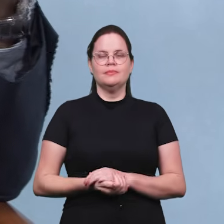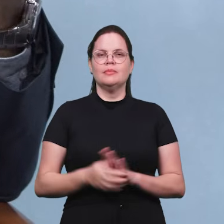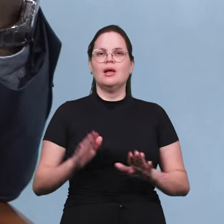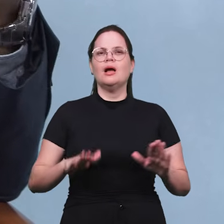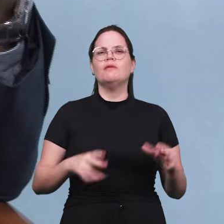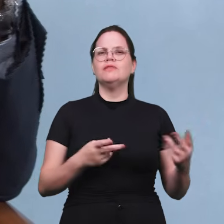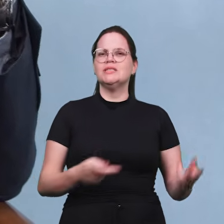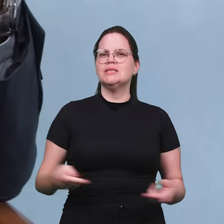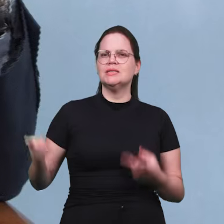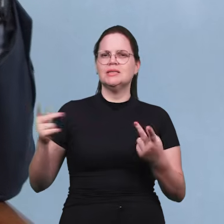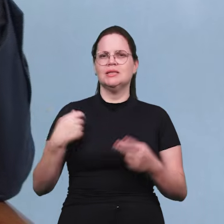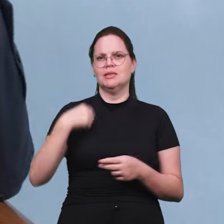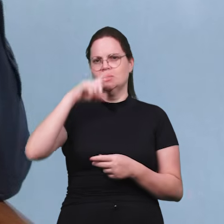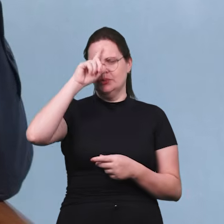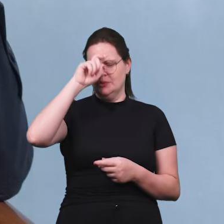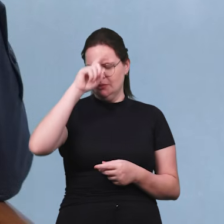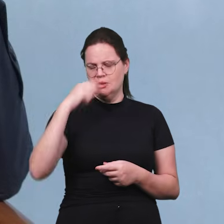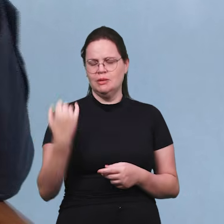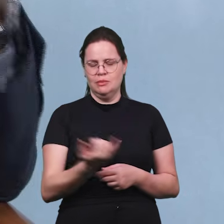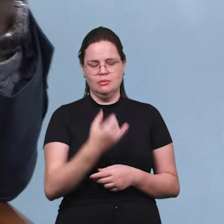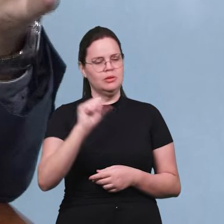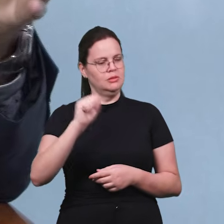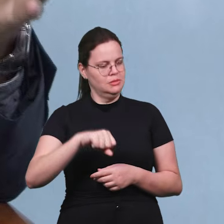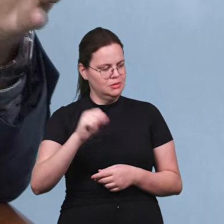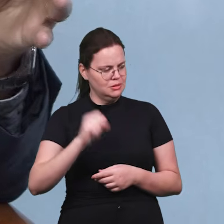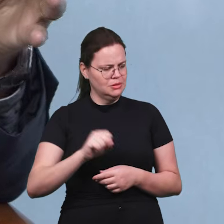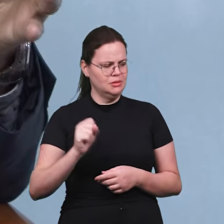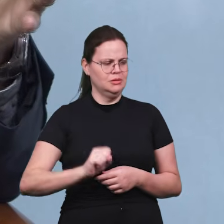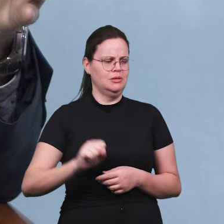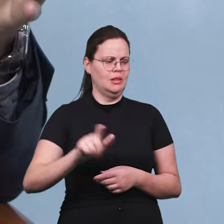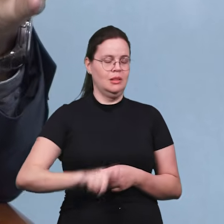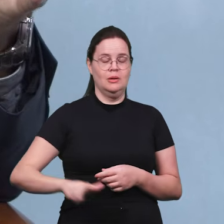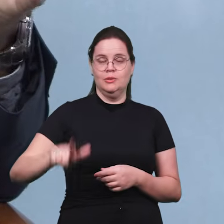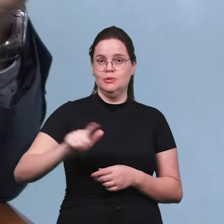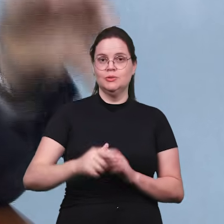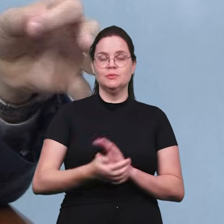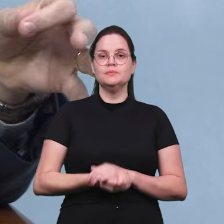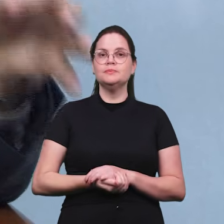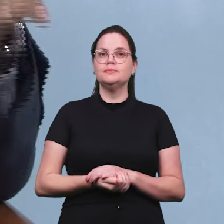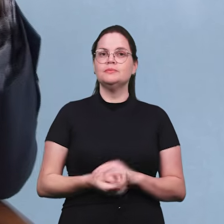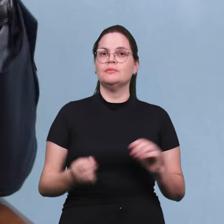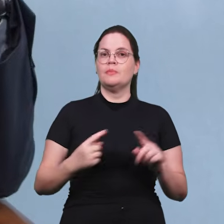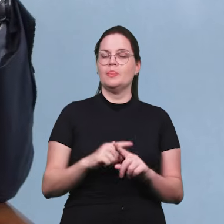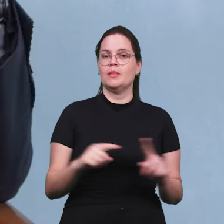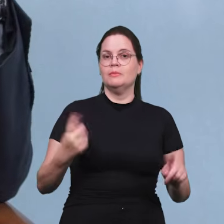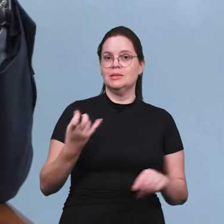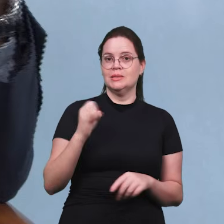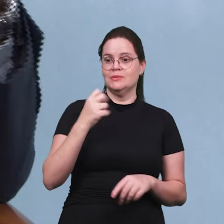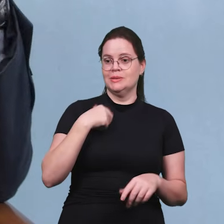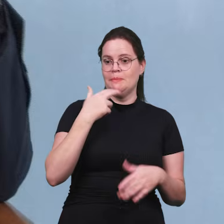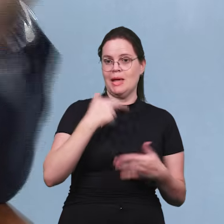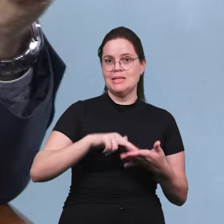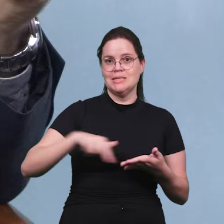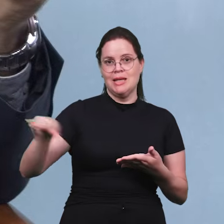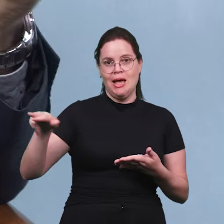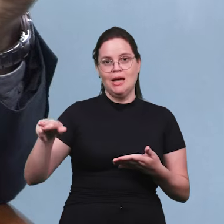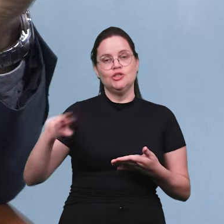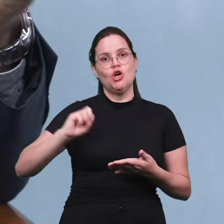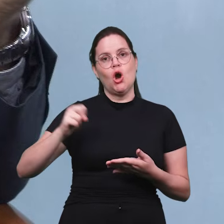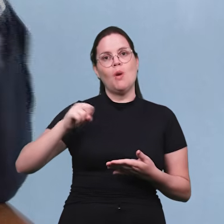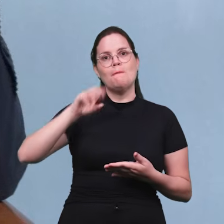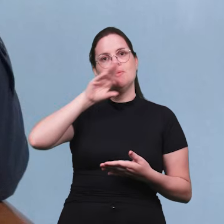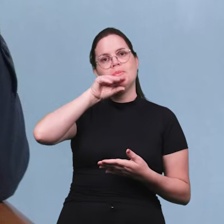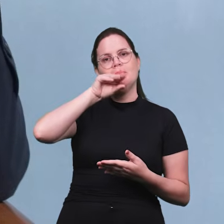a visita, o hospital é importantíssimo. Claro que é, importantíssimo. Mas se você manda uma mensagem, um